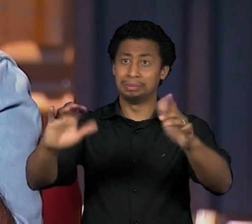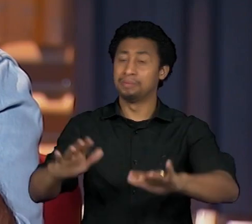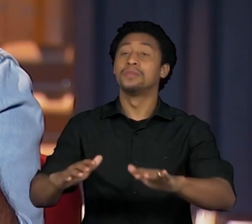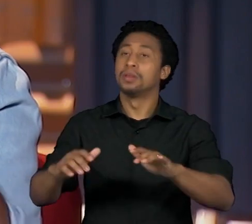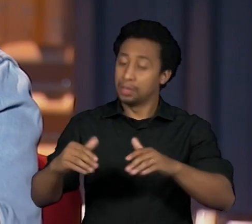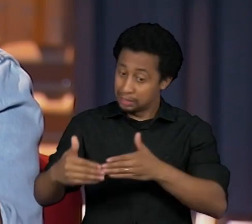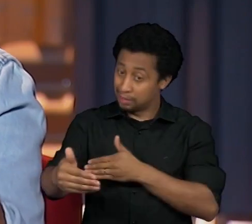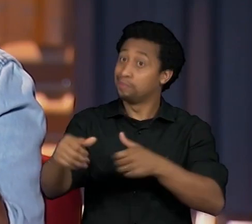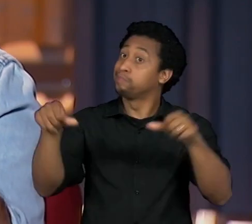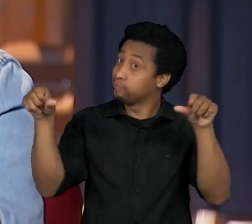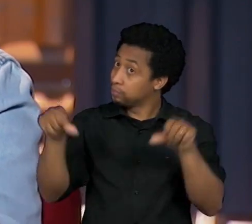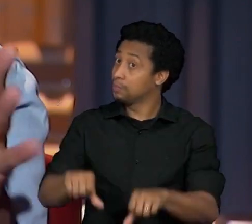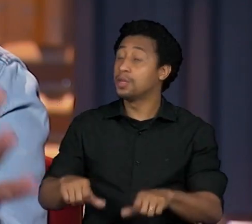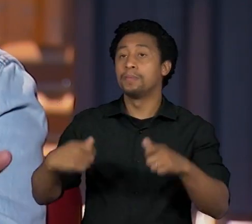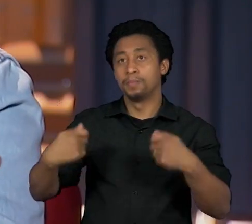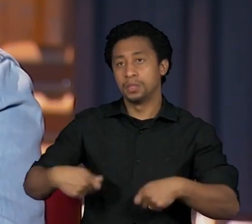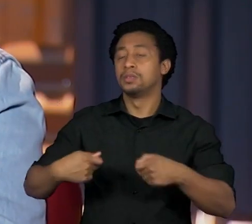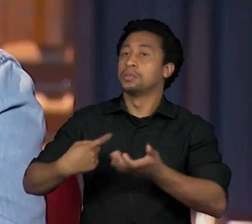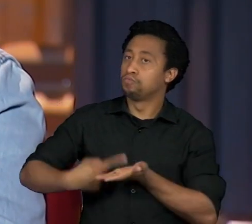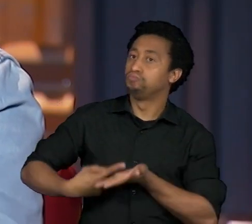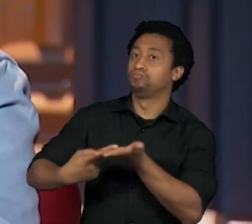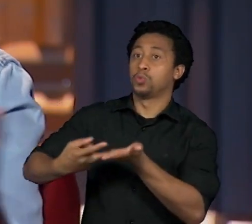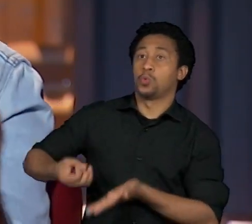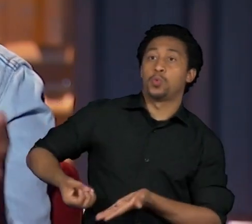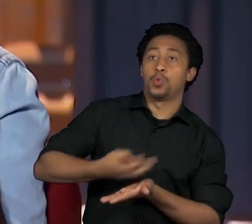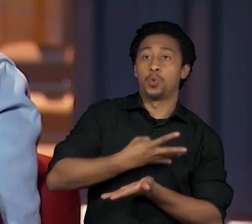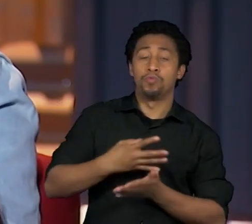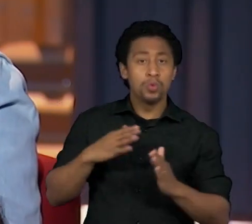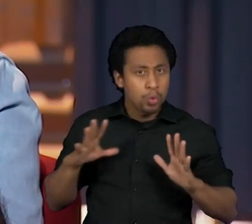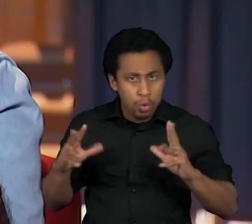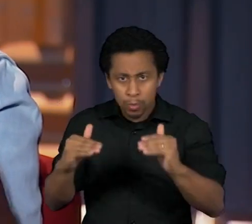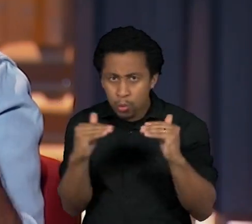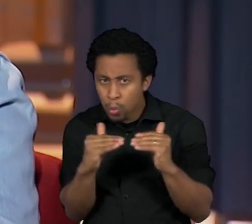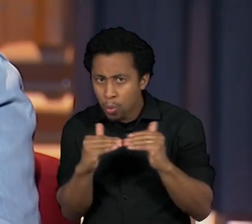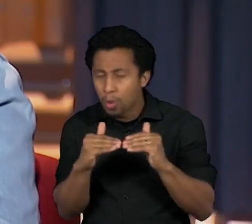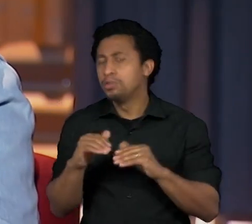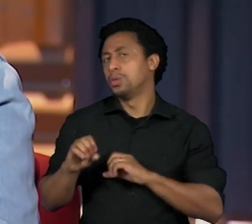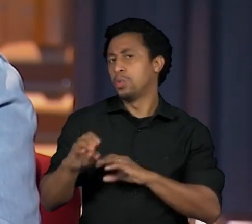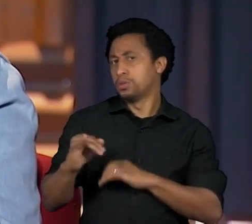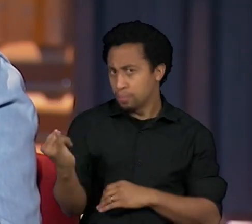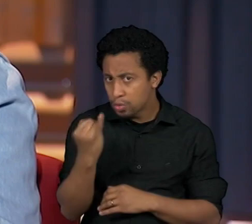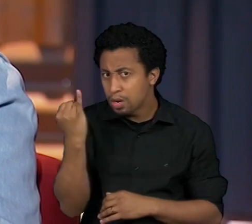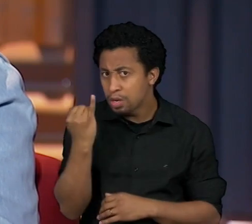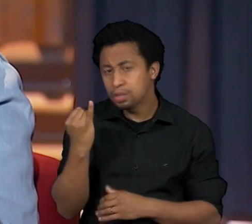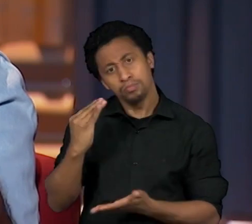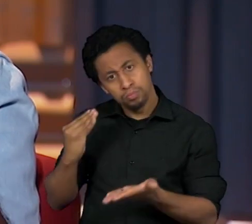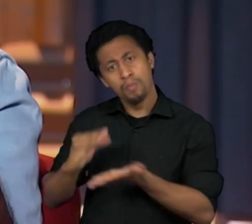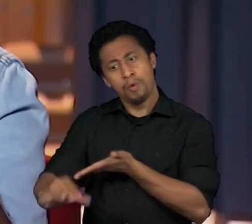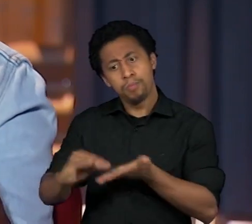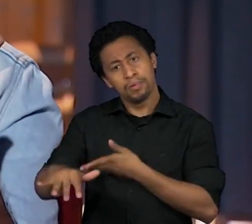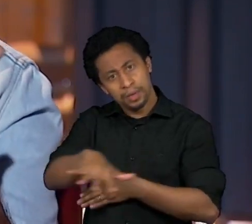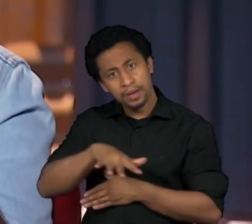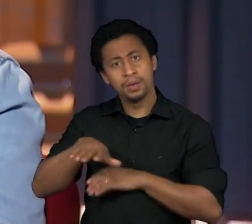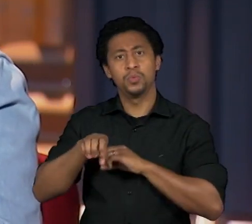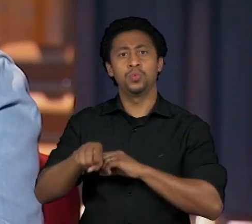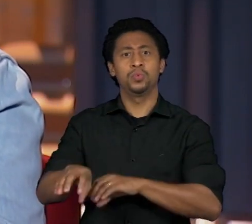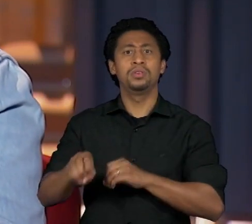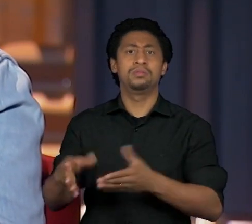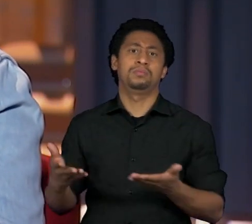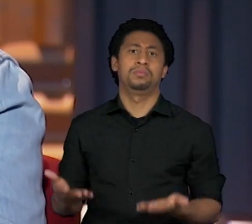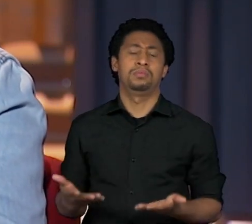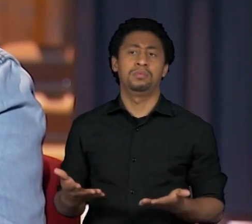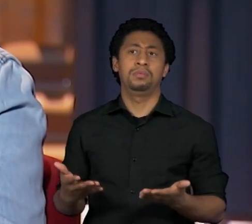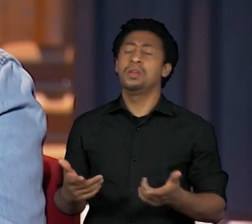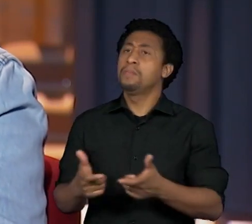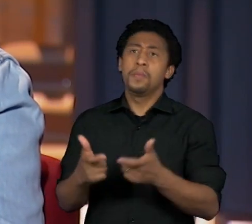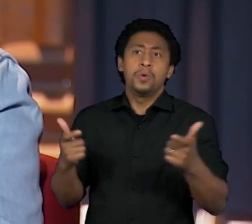novo. Vamos falar assim, o que a gente concorda? Todo mundo concorda que a educação é importante? Vamos investir nisso. Ninguém no nosso campo discorda.